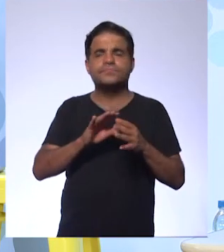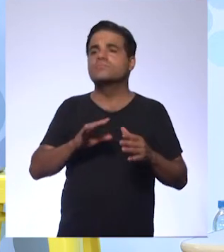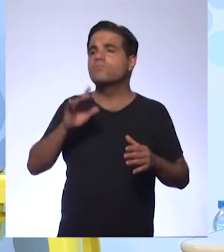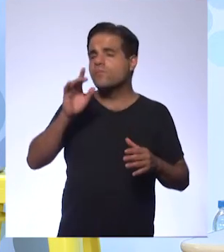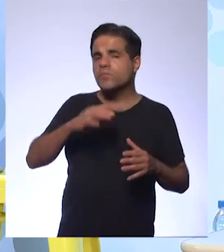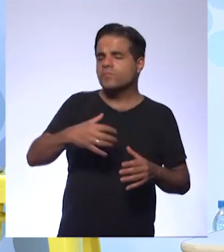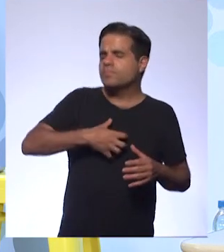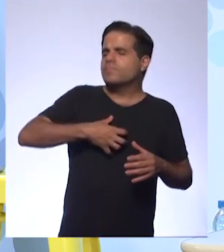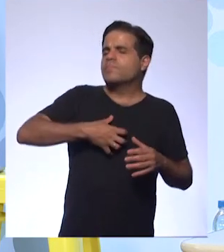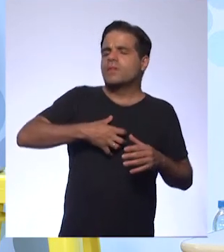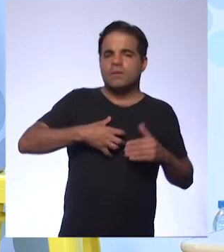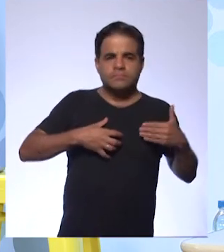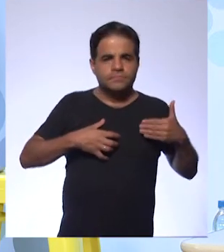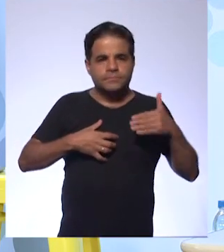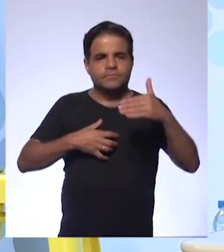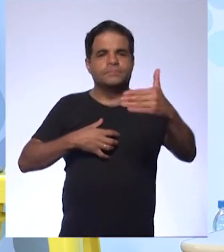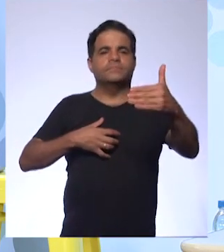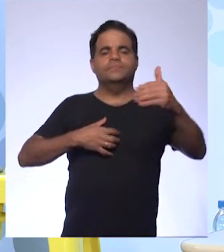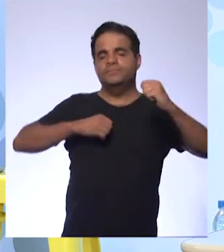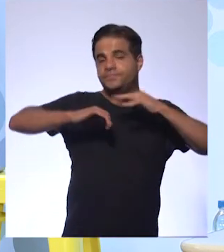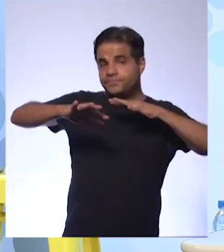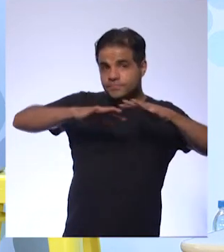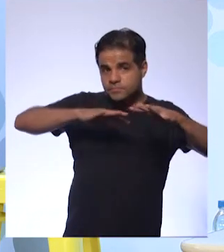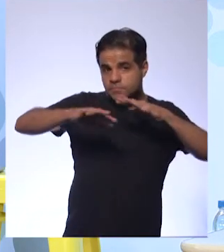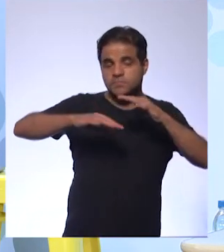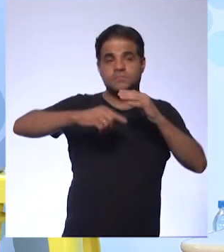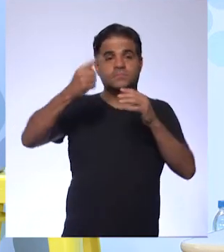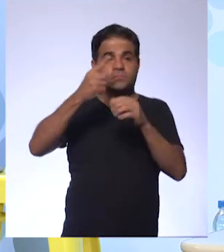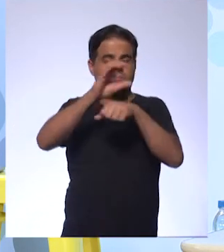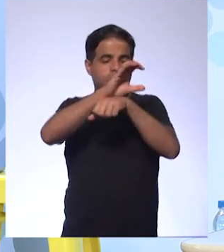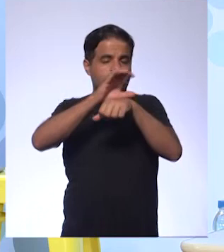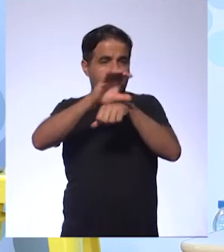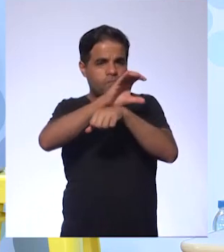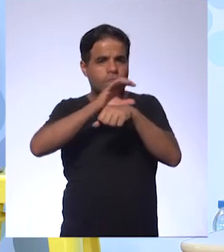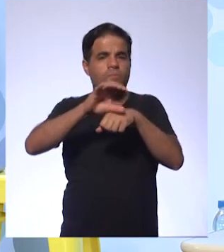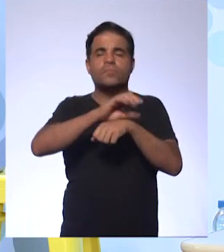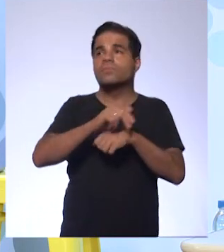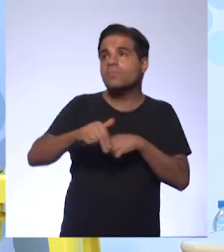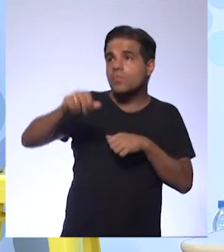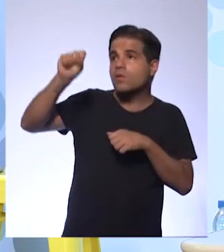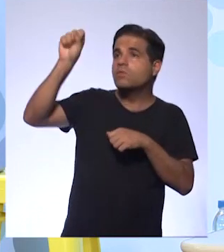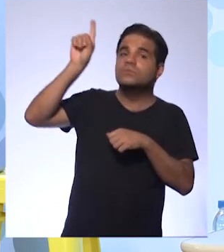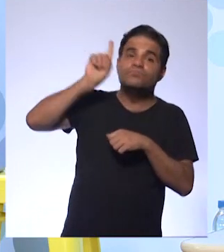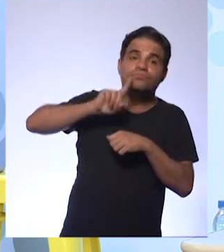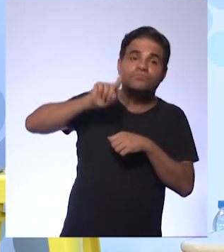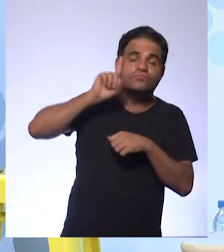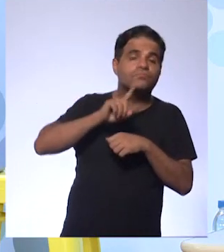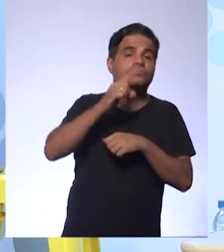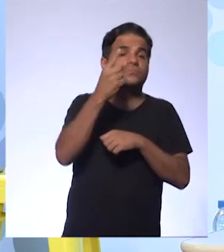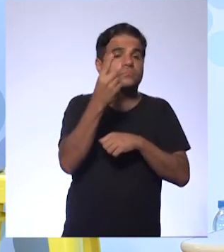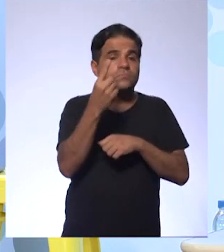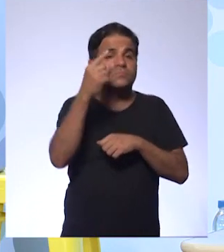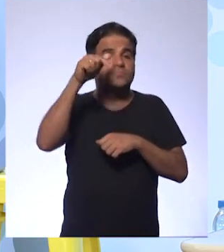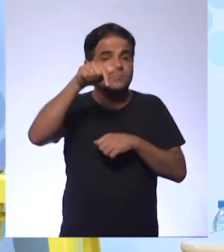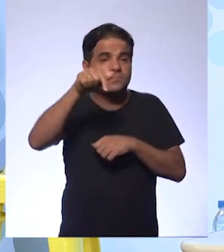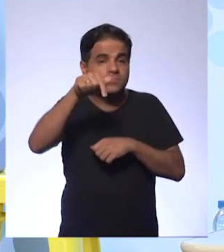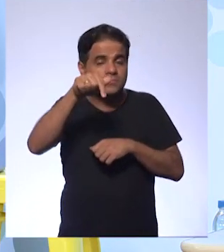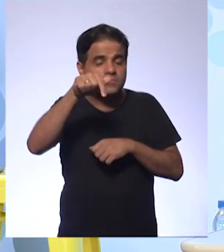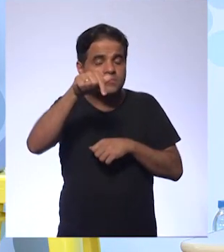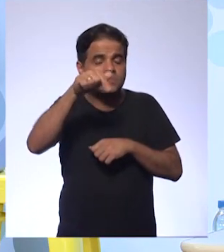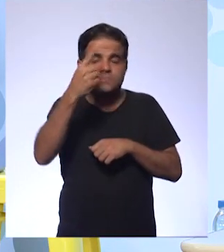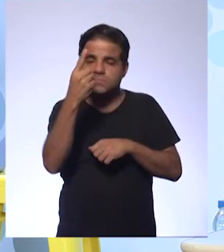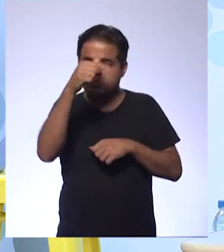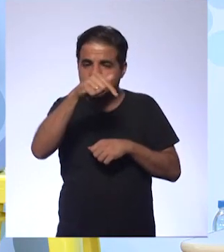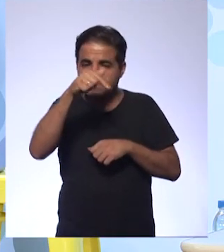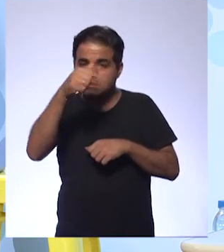uma inspiração para o movimento, tanto que na primeira Constituição norte-americana, a Constituição de 1776, a gente